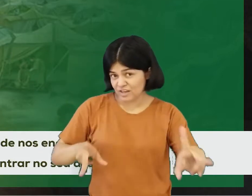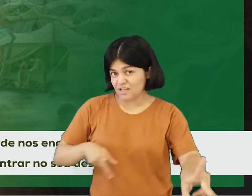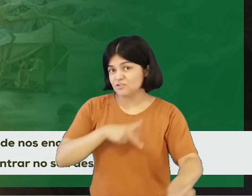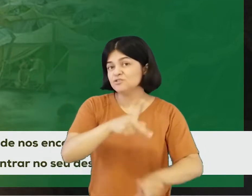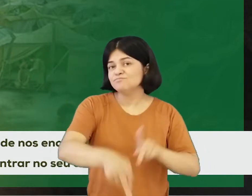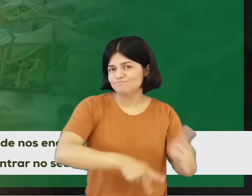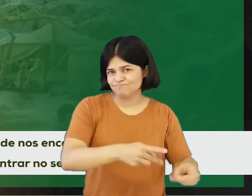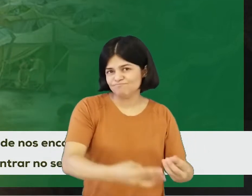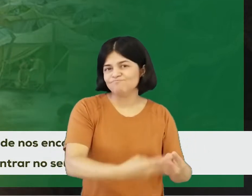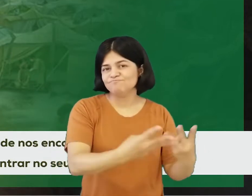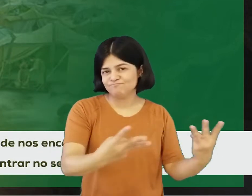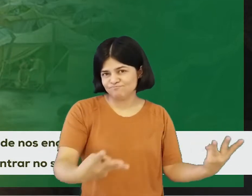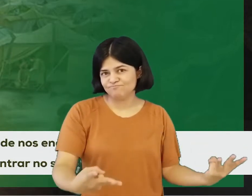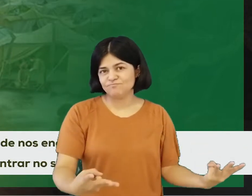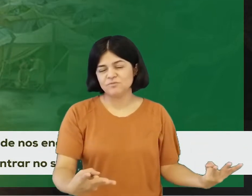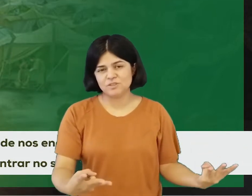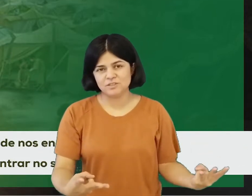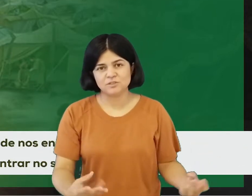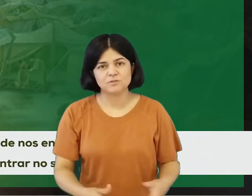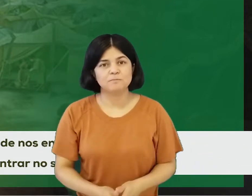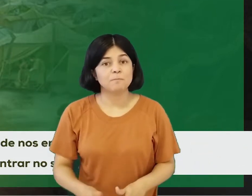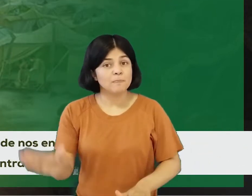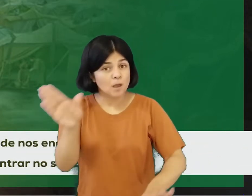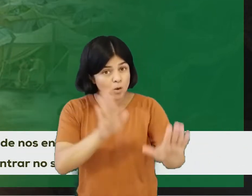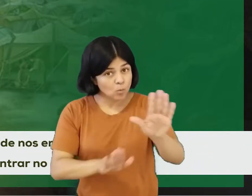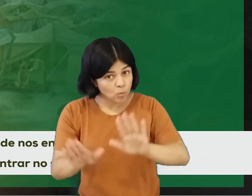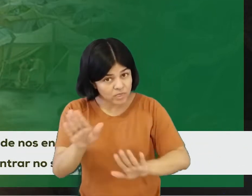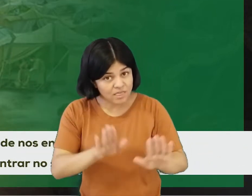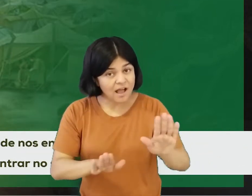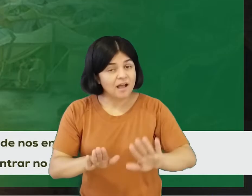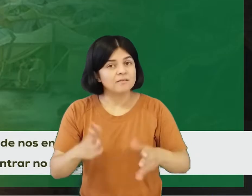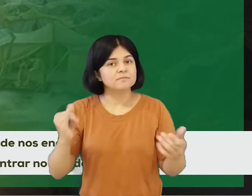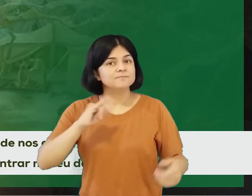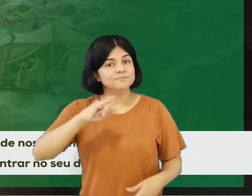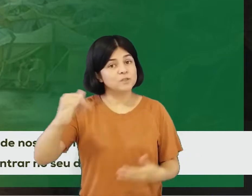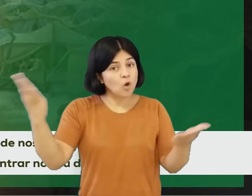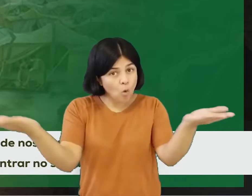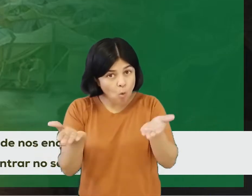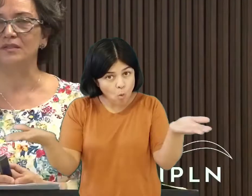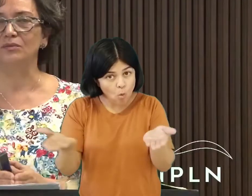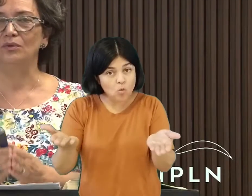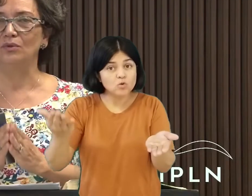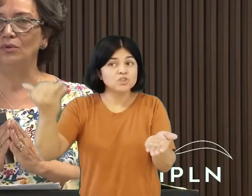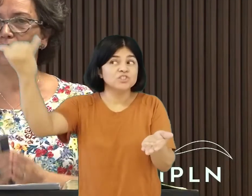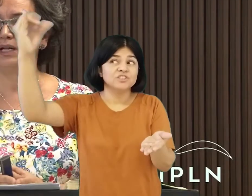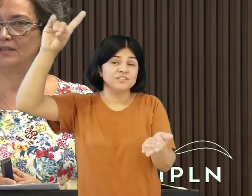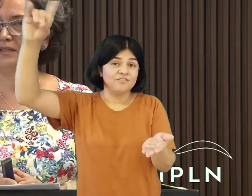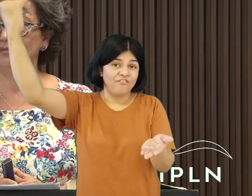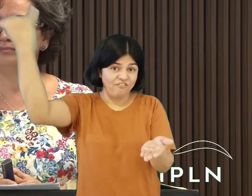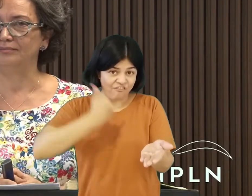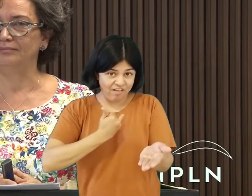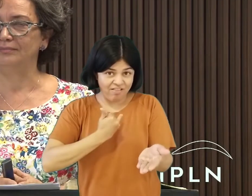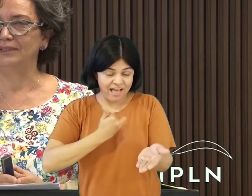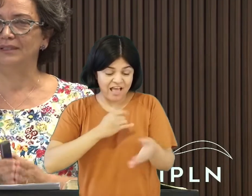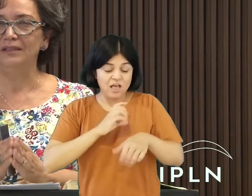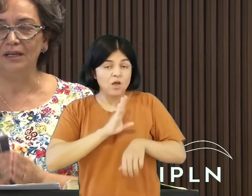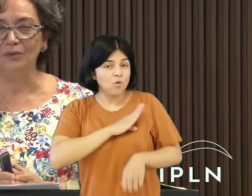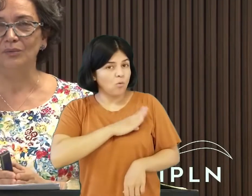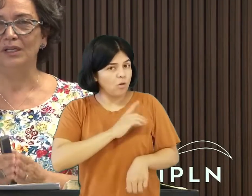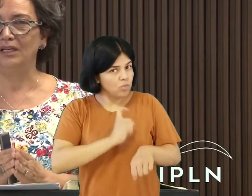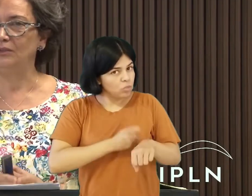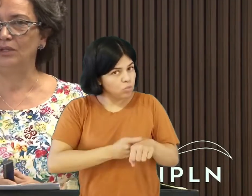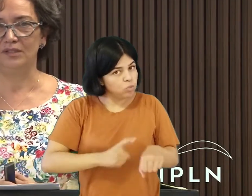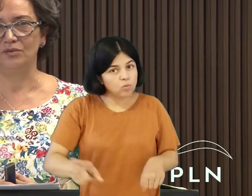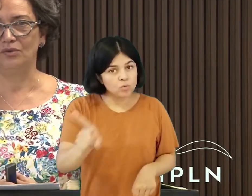para que hoje, se vocês ouvirem a sua voz, não endureçam o coração.